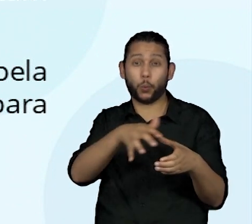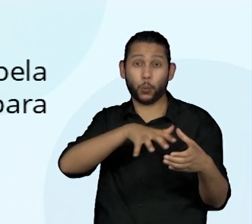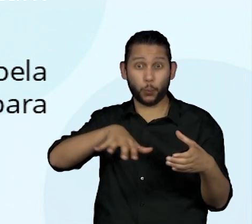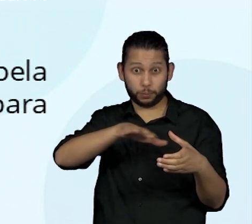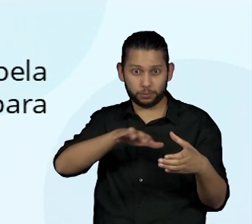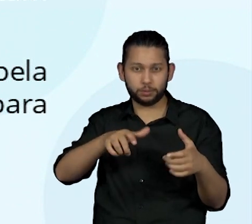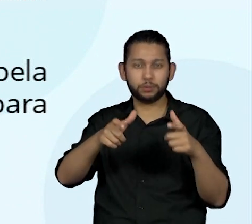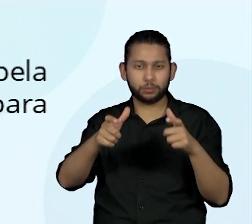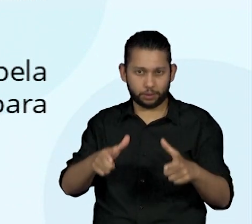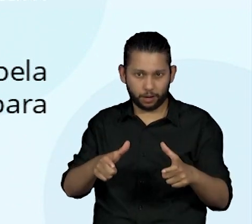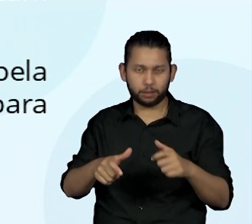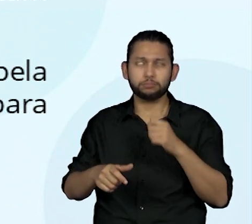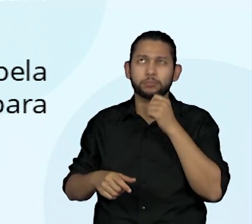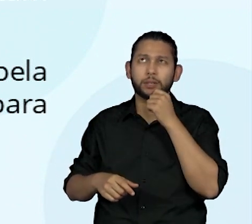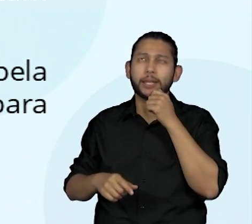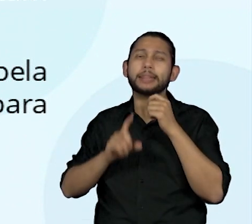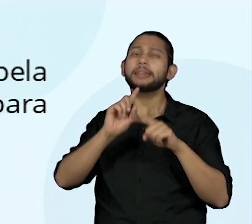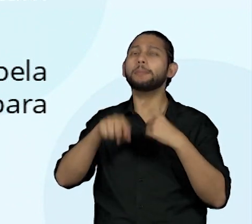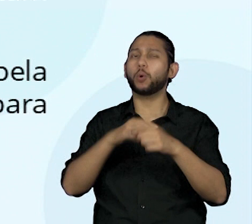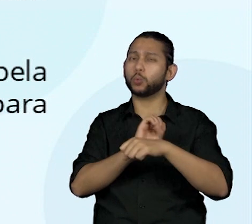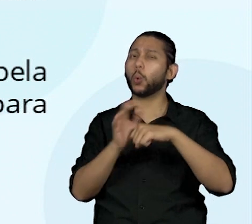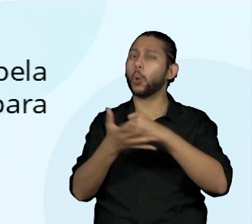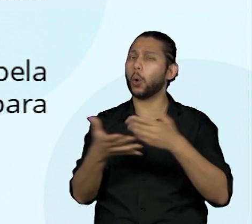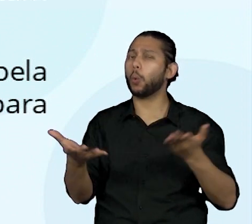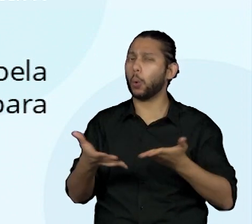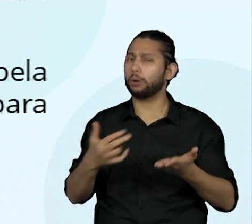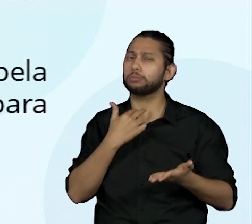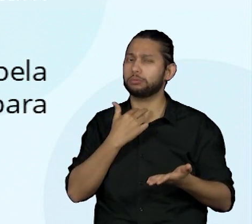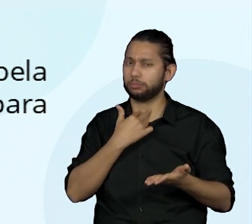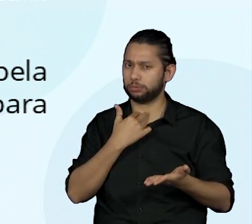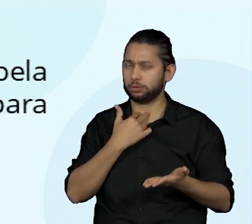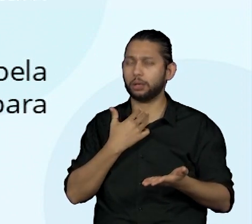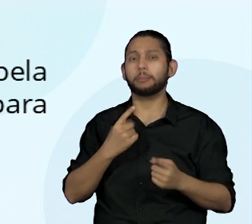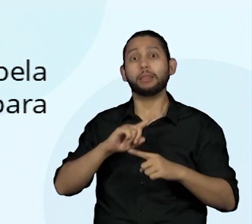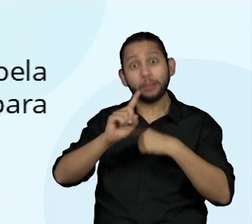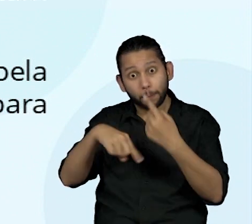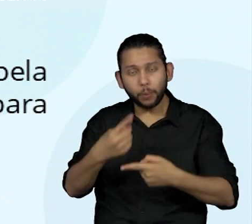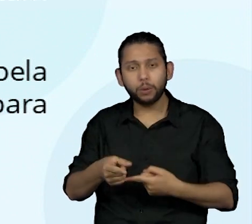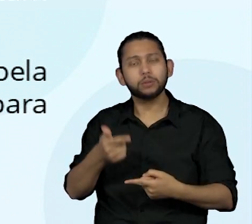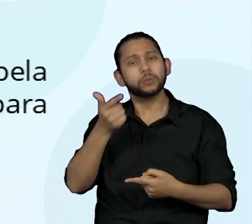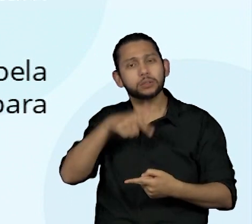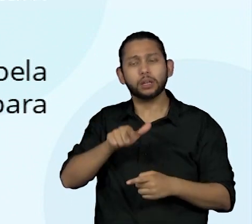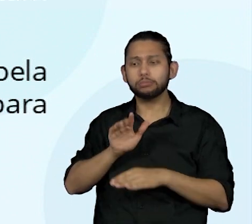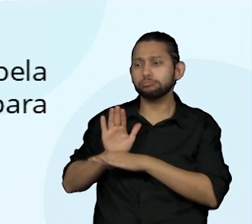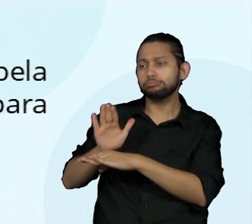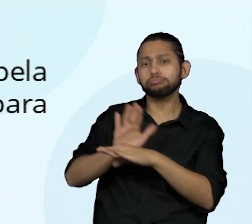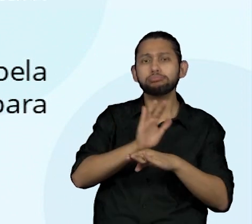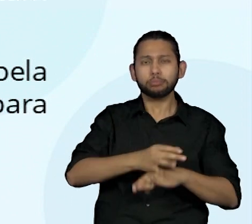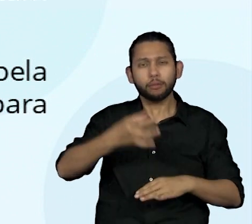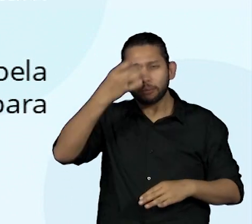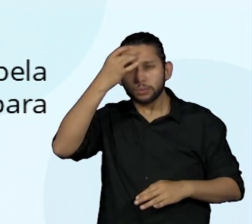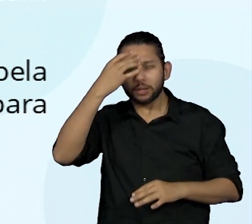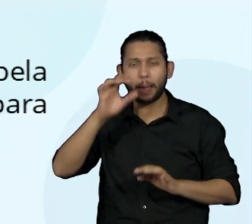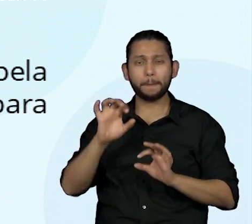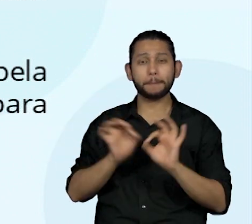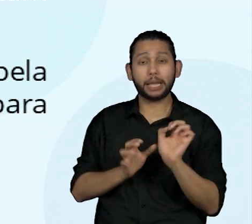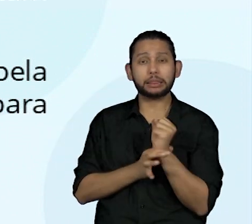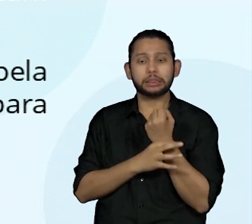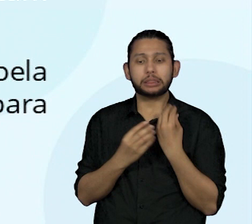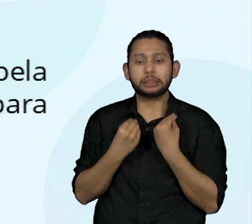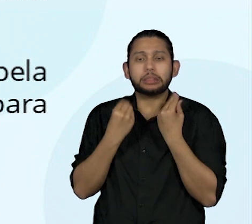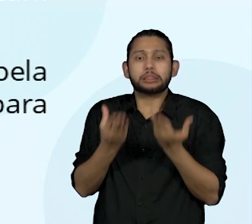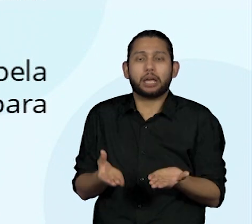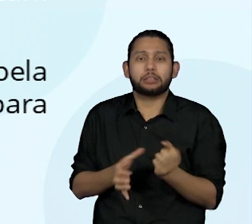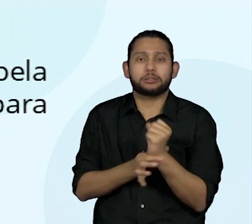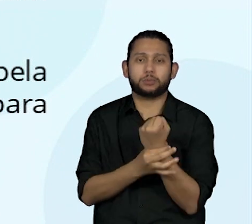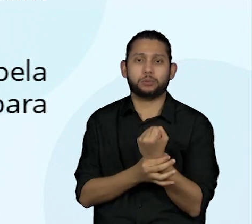após o isolamento social para conscientizar, para a gente tentar, pelo menos, criar um plano seguro para essas famílias